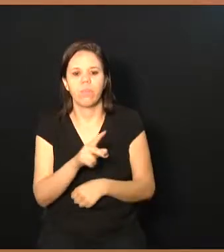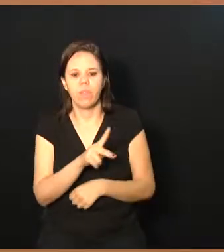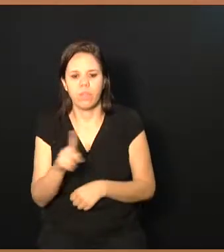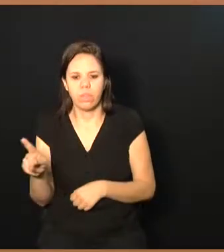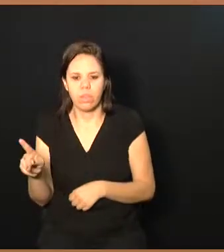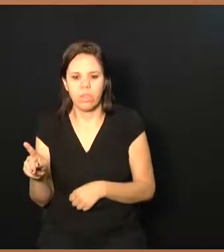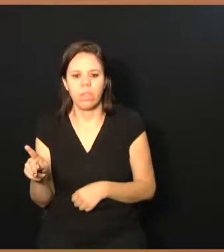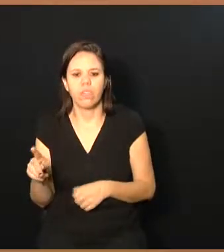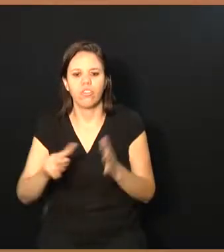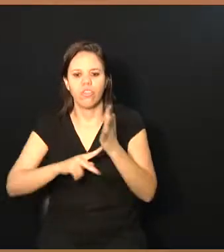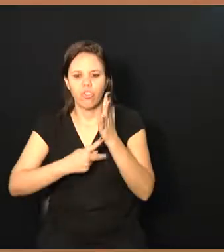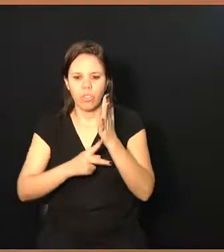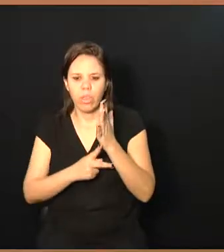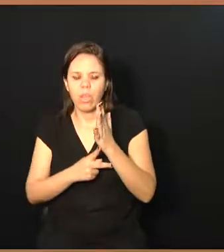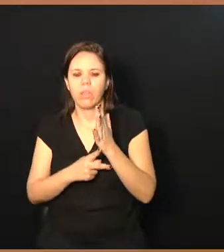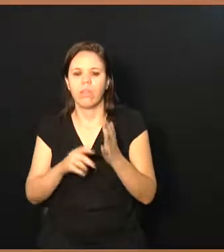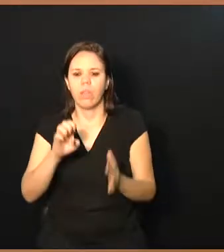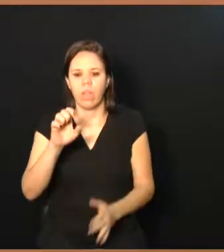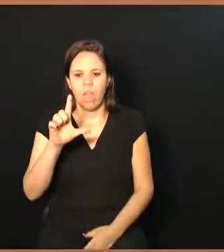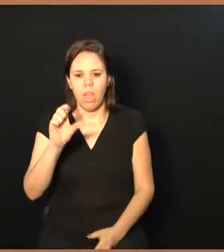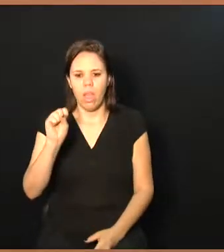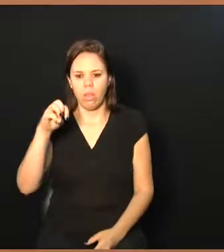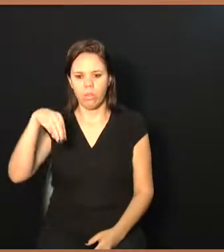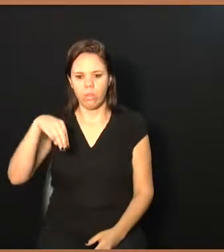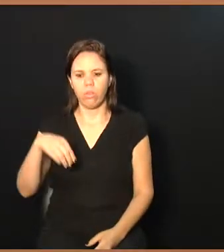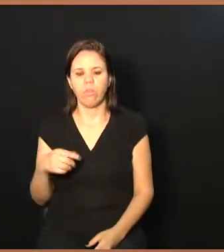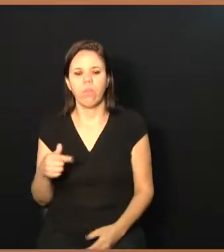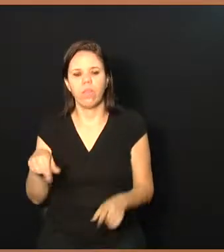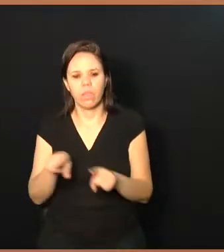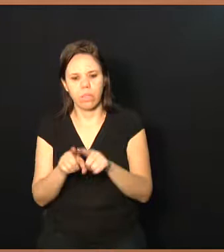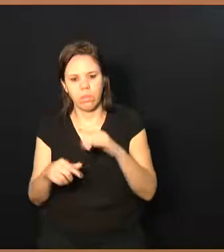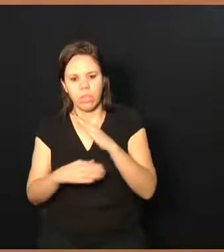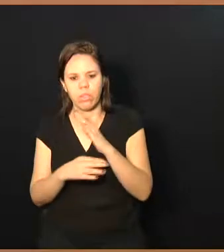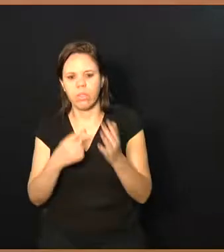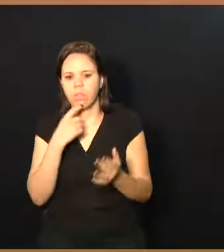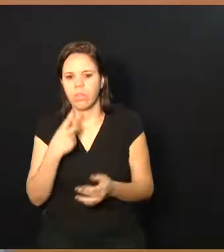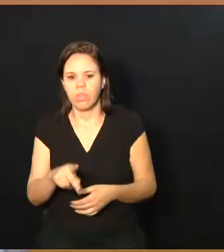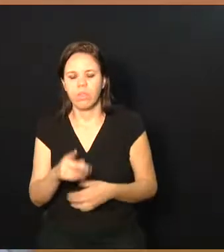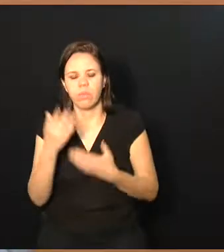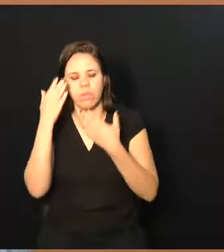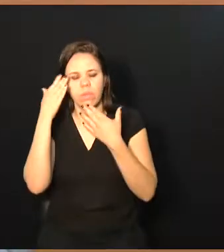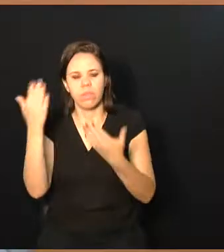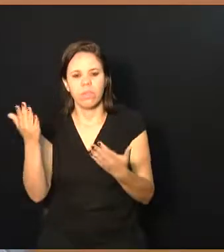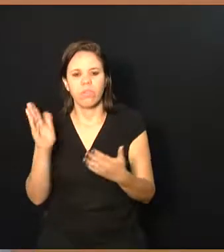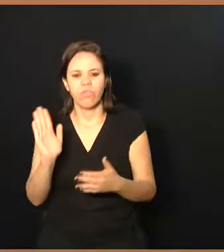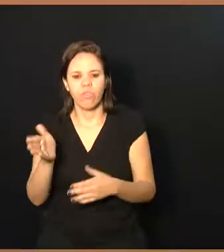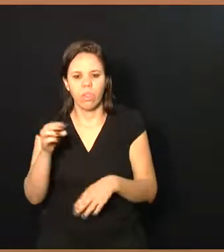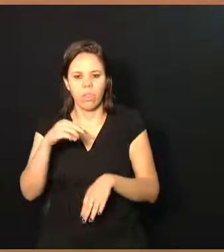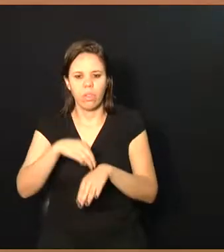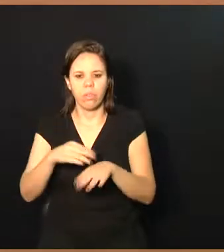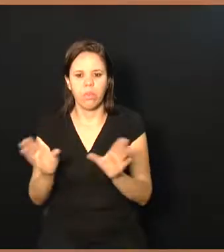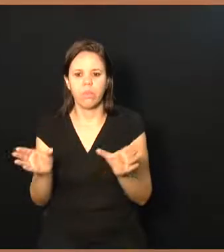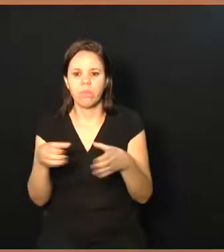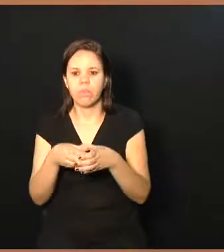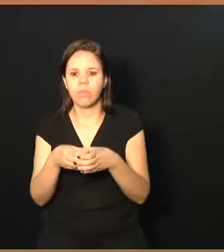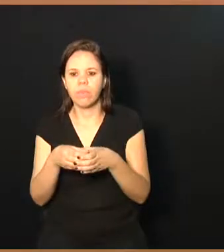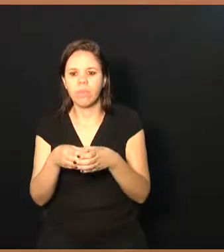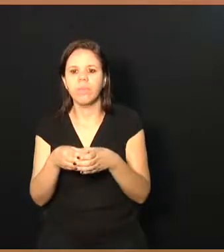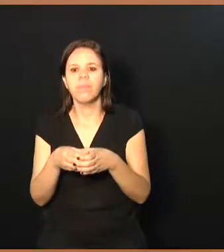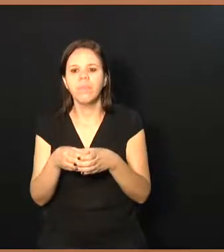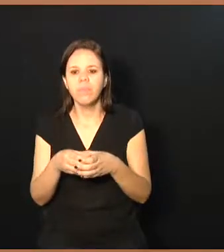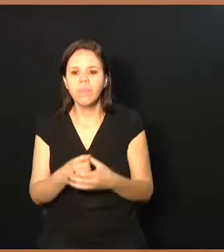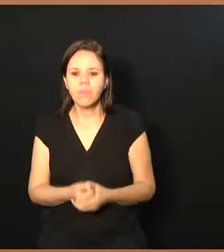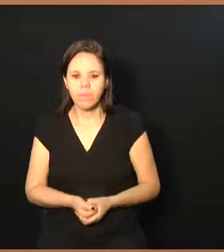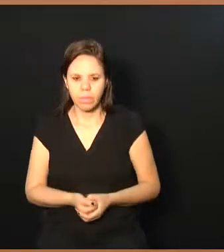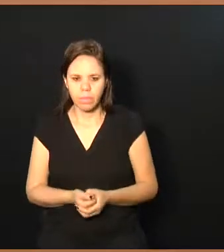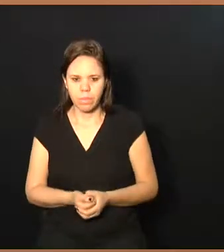Aduaneiros e da Câmara de Comércio Exterior de Campinas. Obrigado, ele que já é nosso membro integrante aqui da comissão.